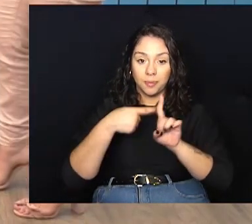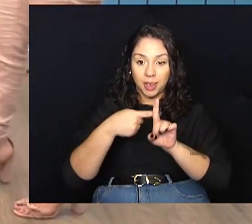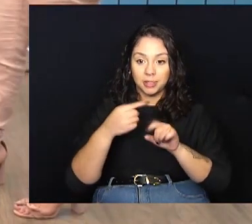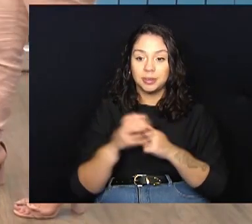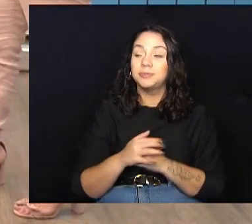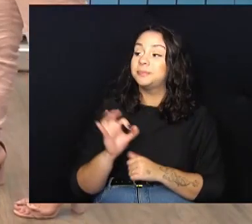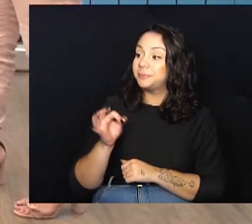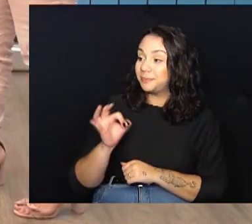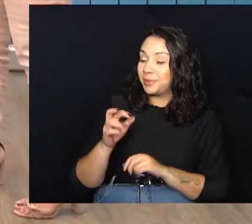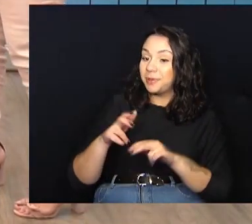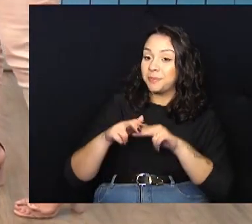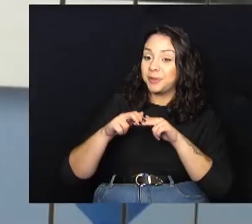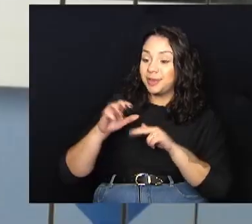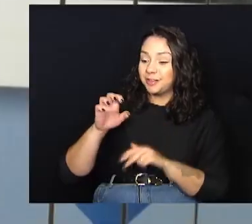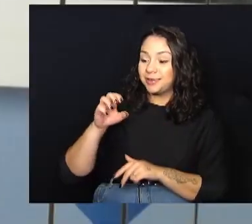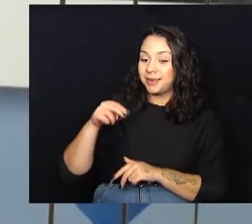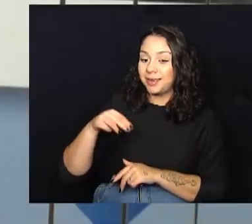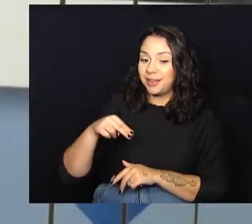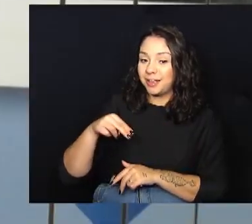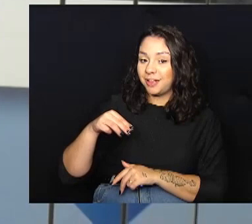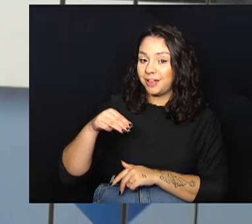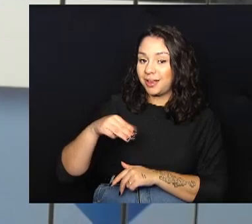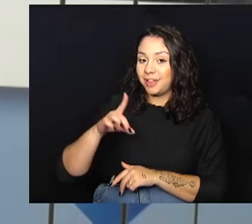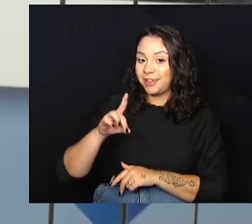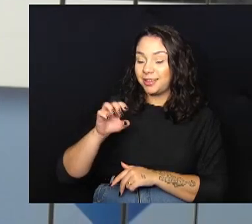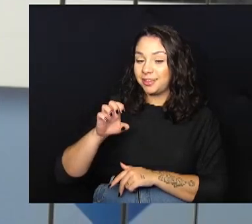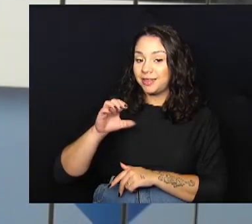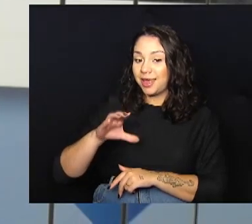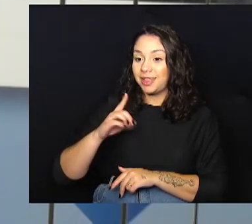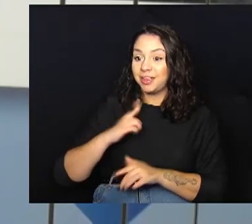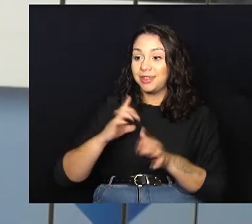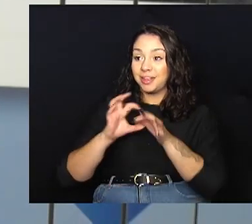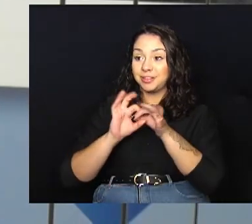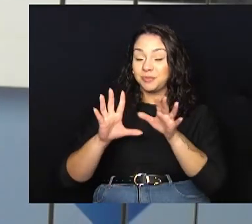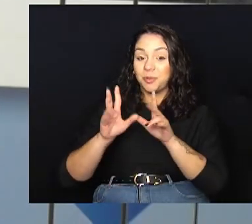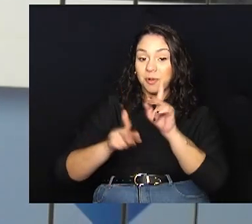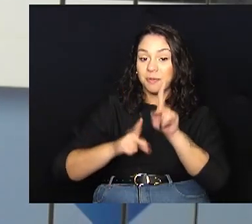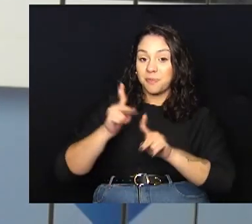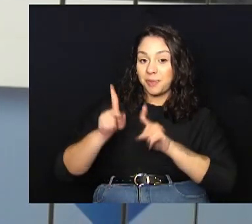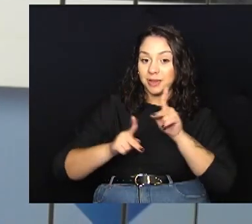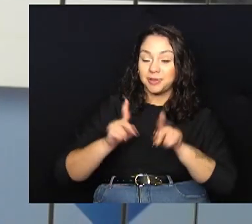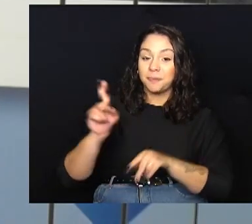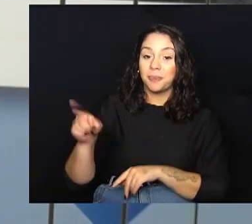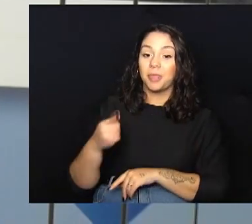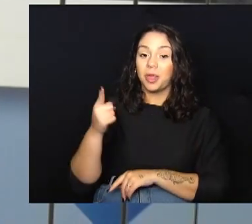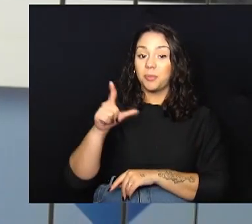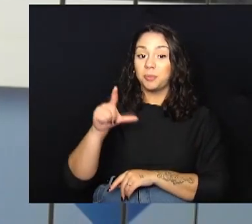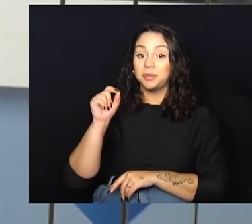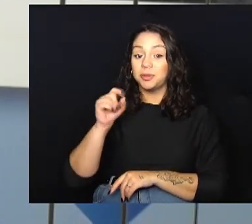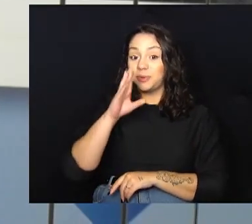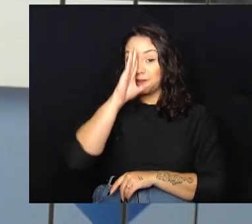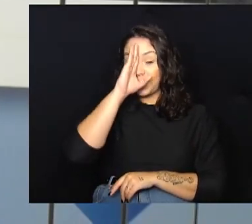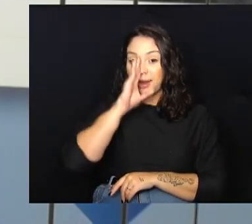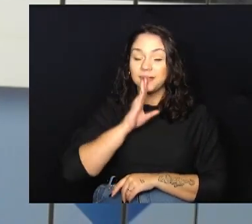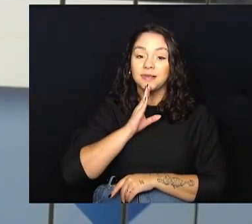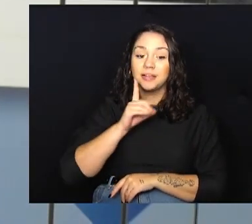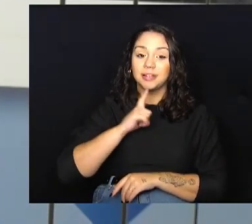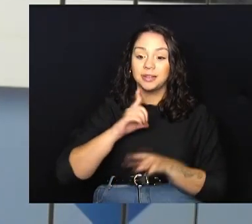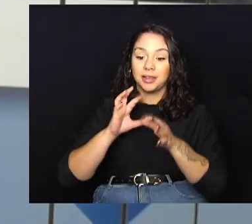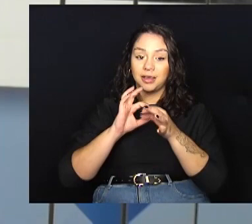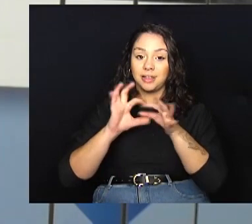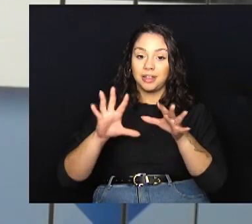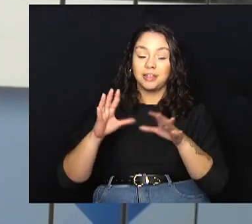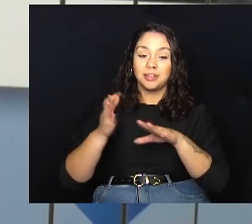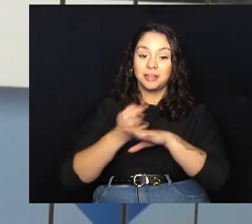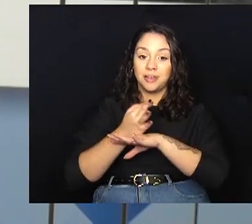que a ideia que ela trouxe uma ideia e coloca agora a disposição da população olha uma opção gratuita que está à disposição nas férias